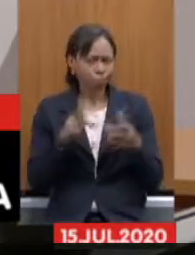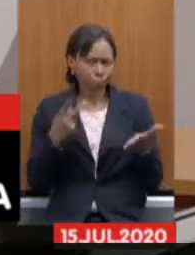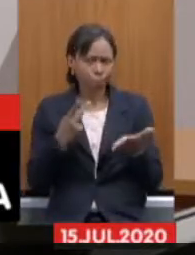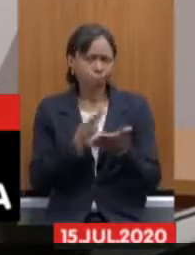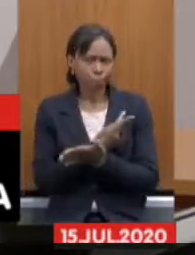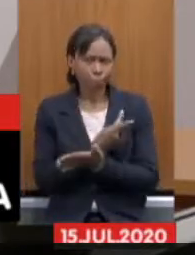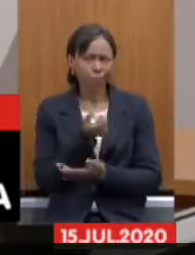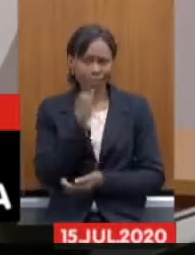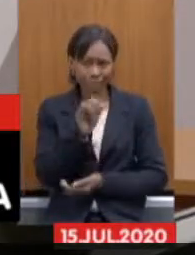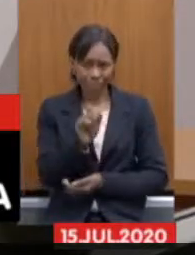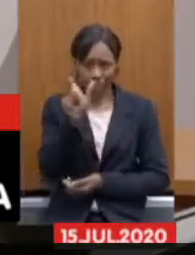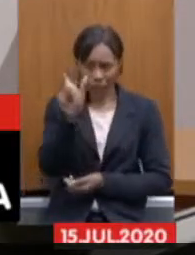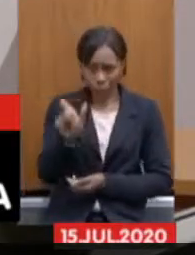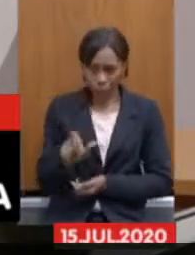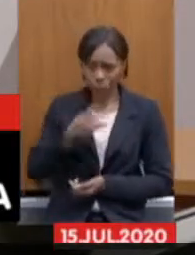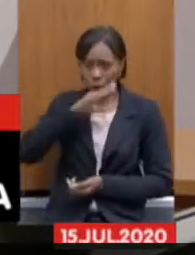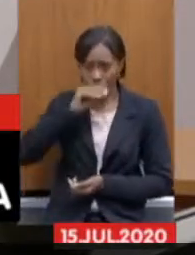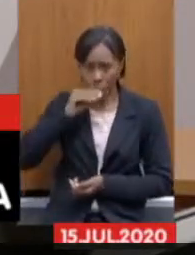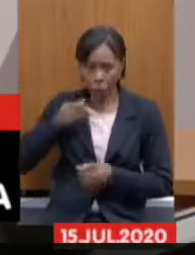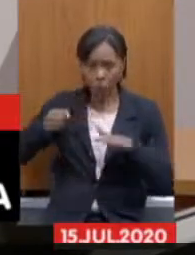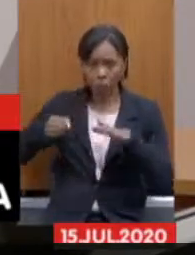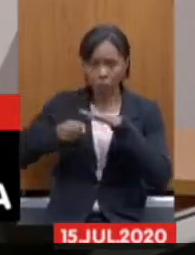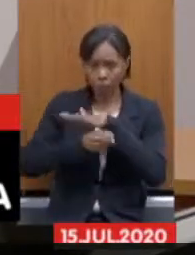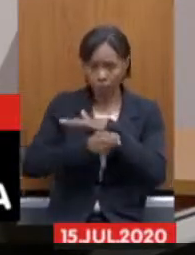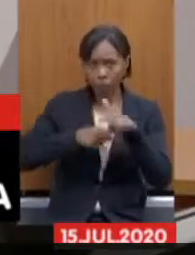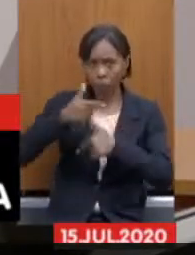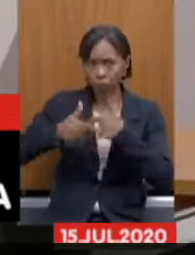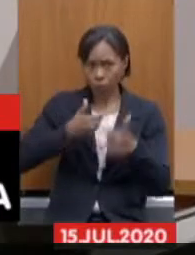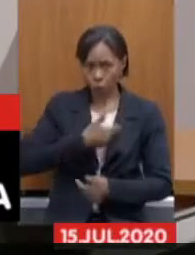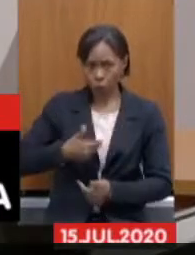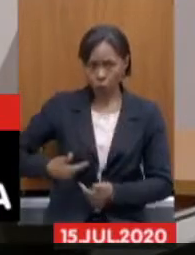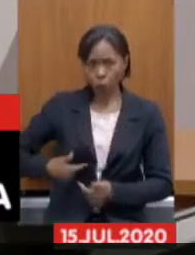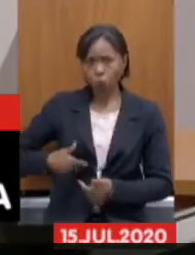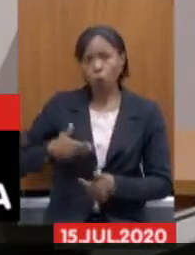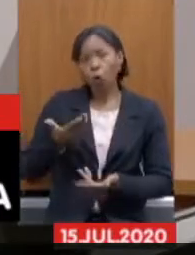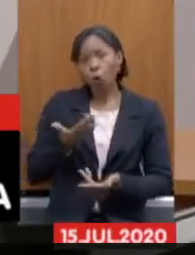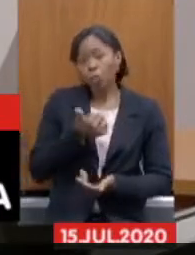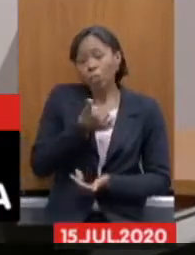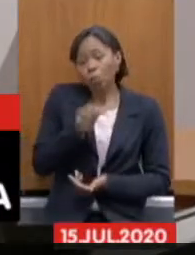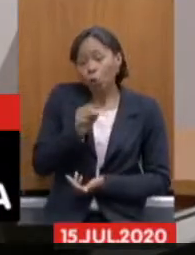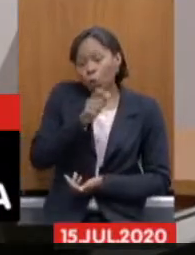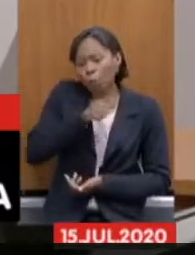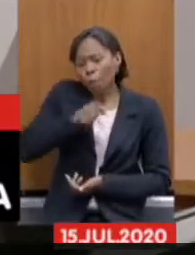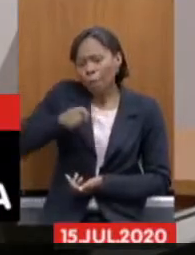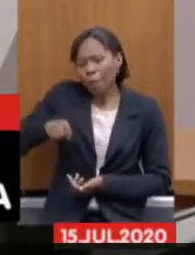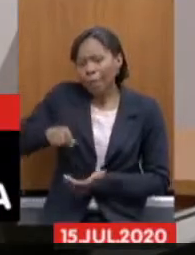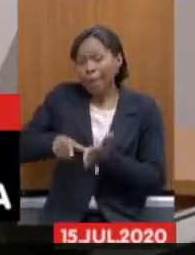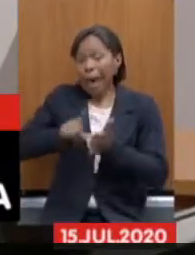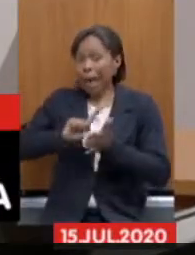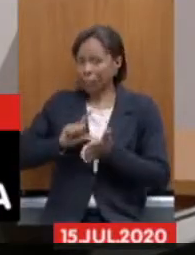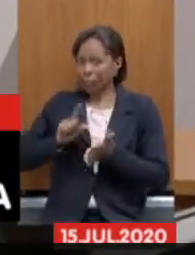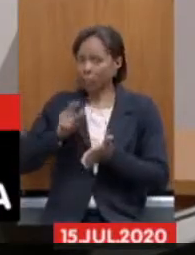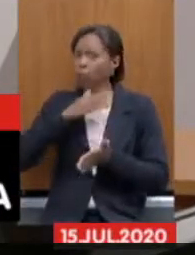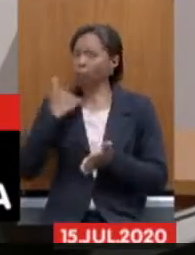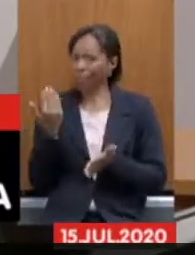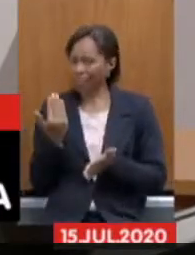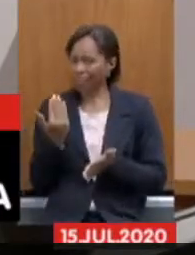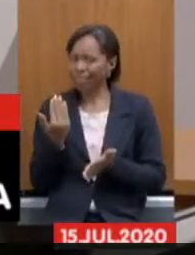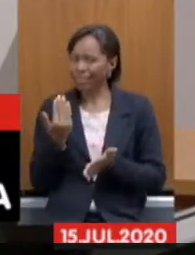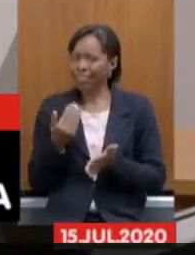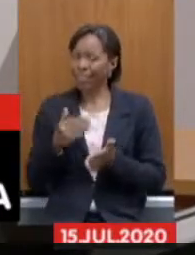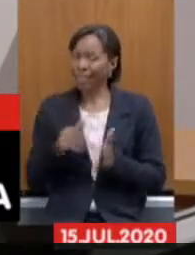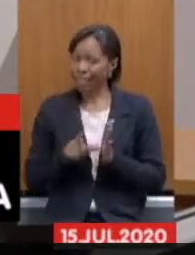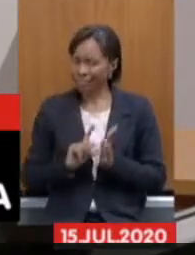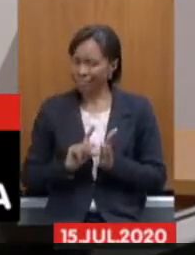acontecerá se o servidor estiver engraçado o serviço com com menos de 18 meses antes do óbito dessa forma verifica-se